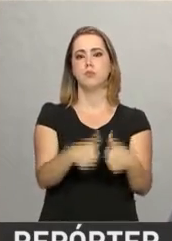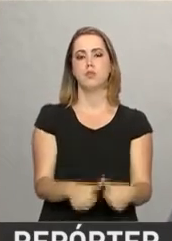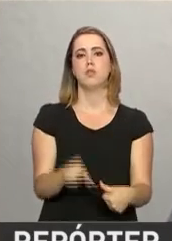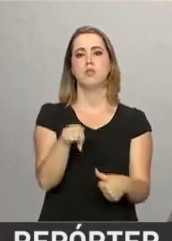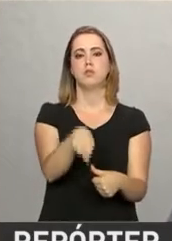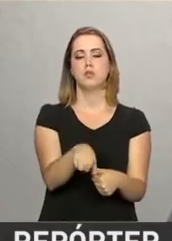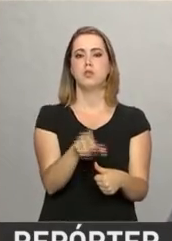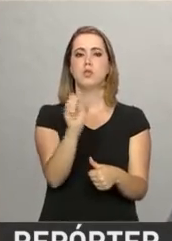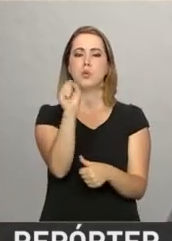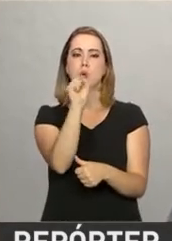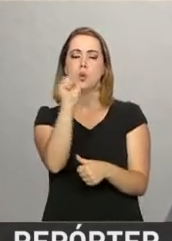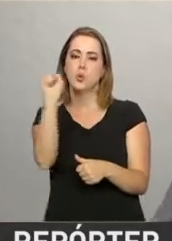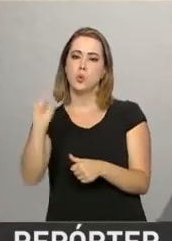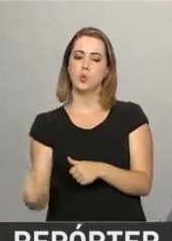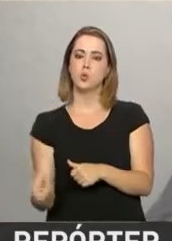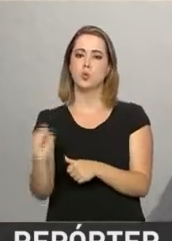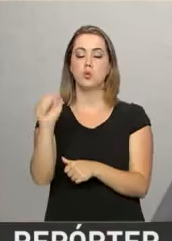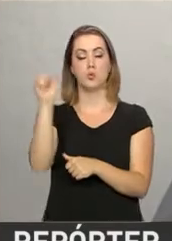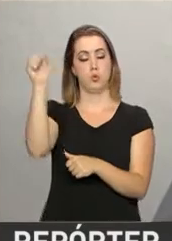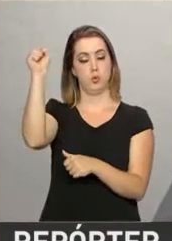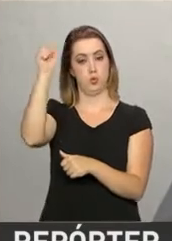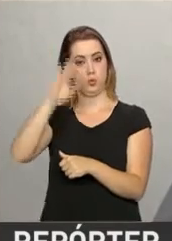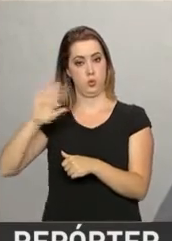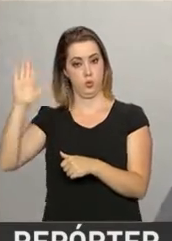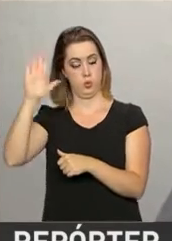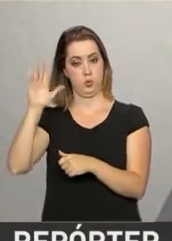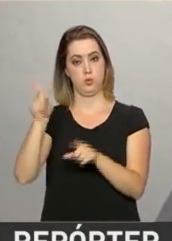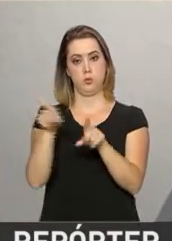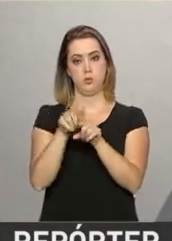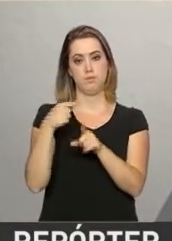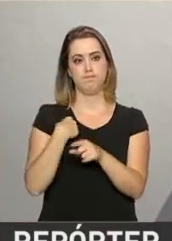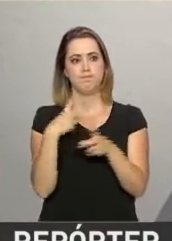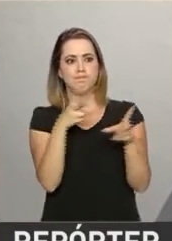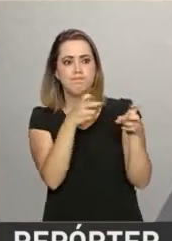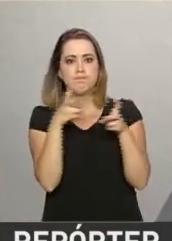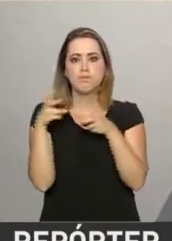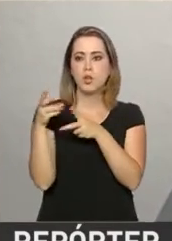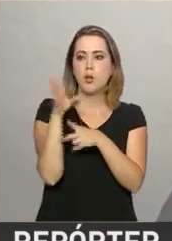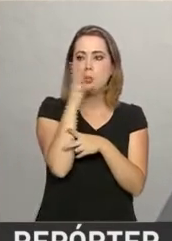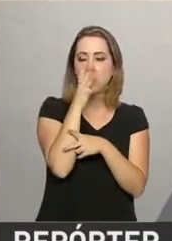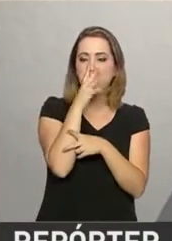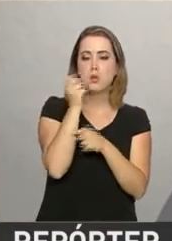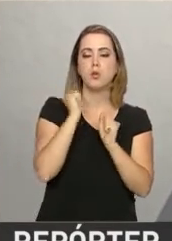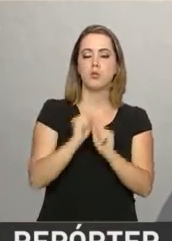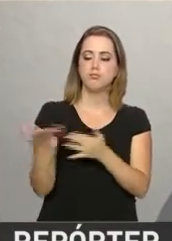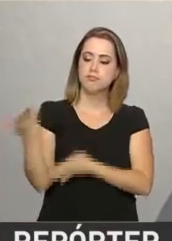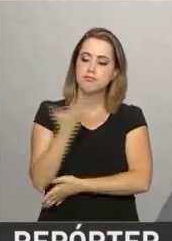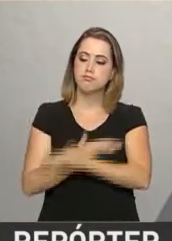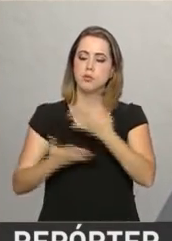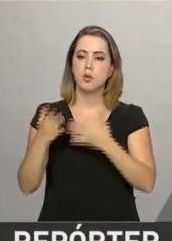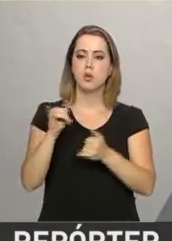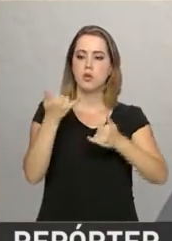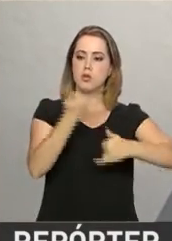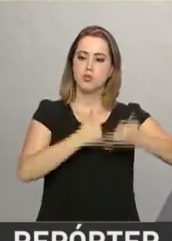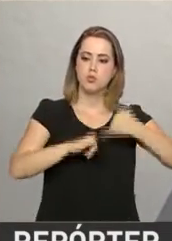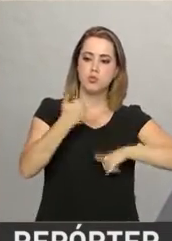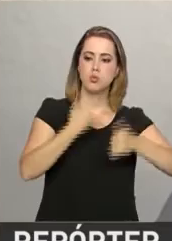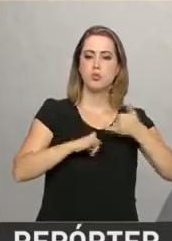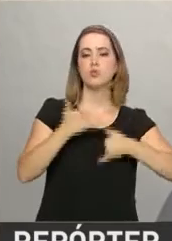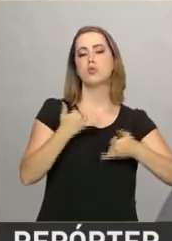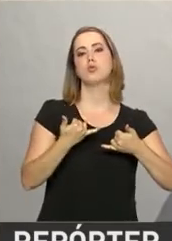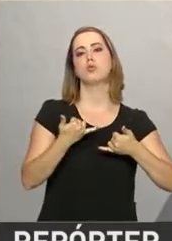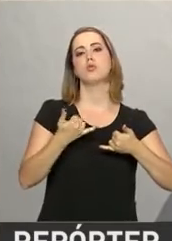am no sudeste asiático e eu fiquei bastante impressionado com o potencial nós temos de cooperação em pesquisa e inovação com países